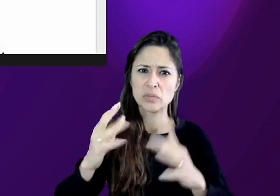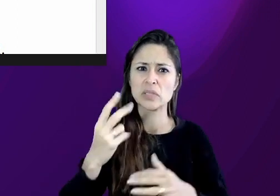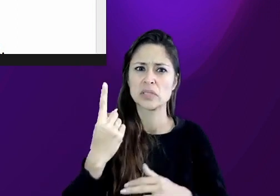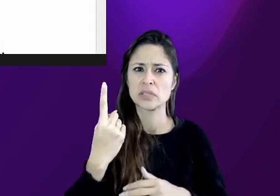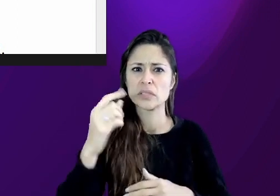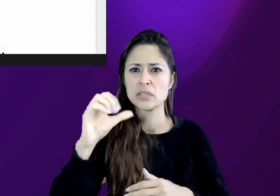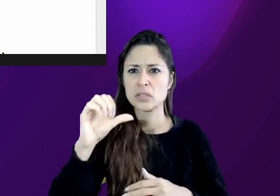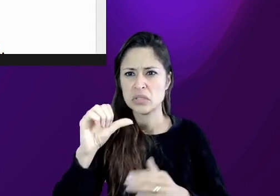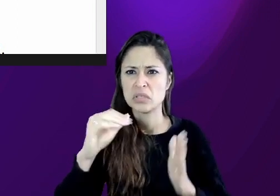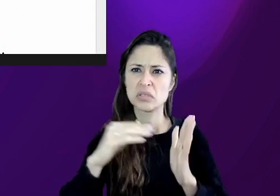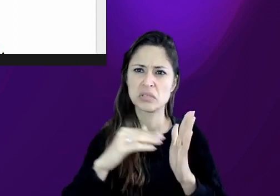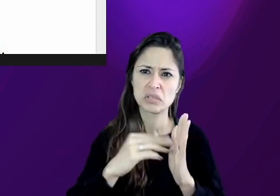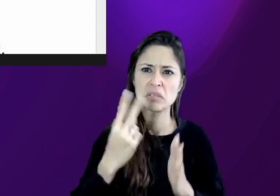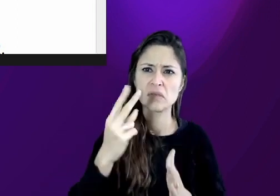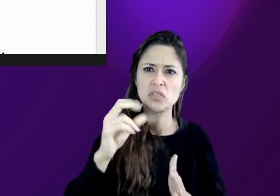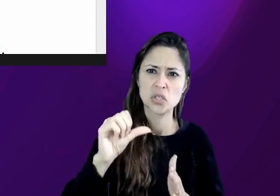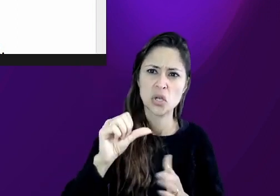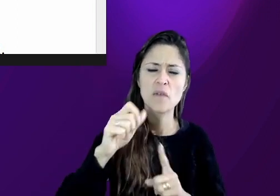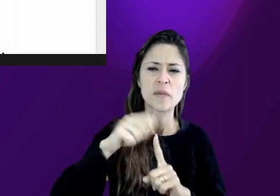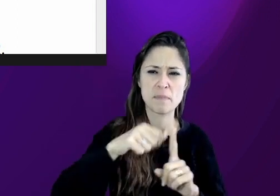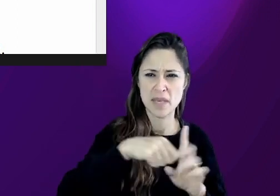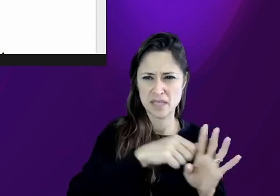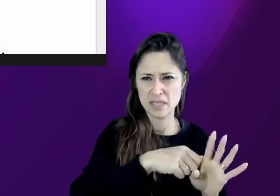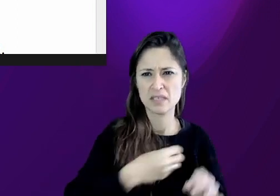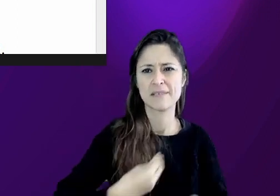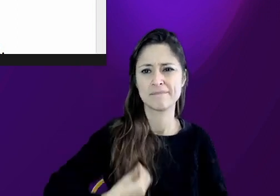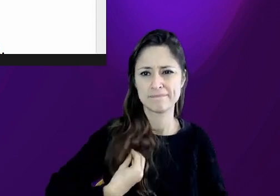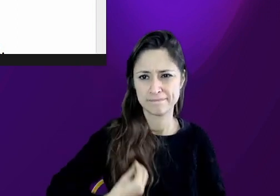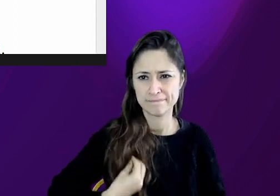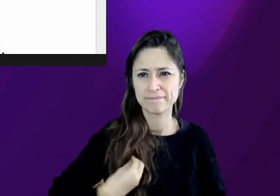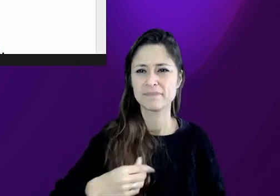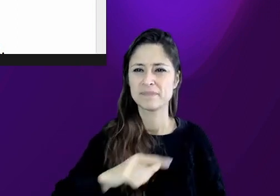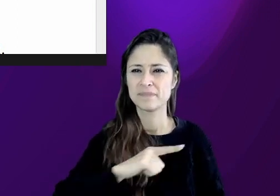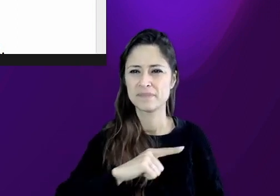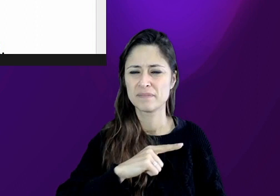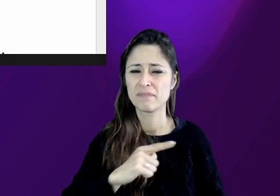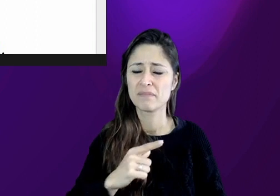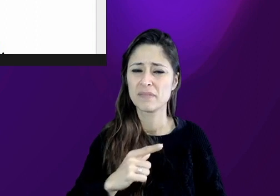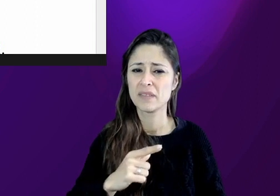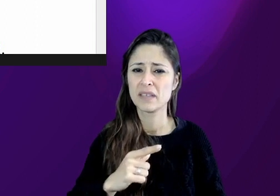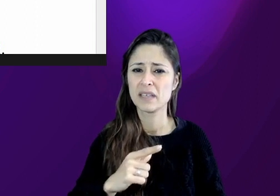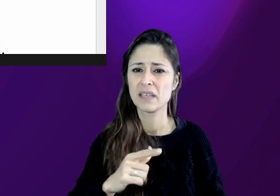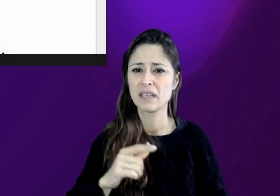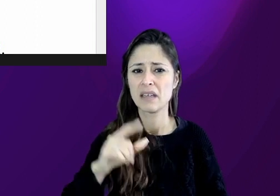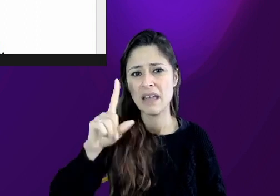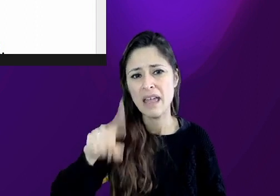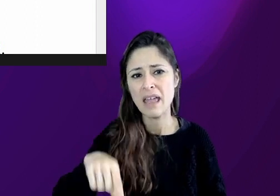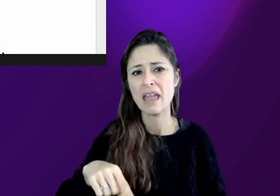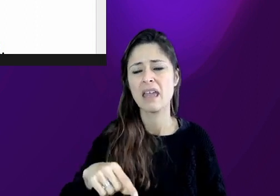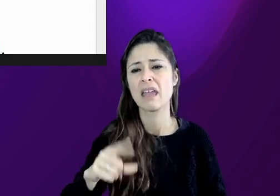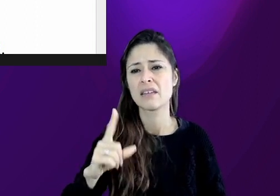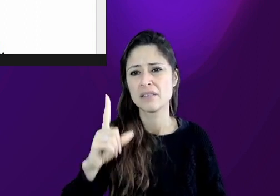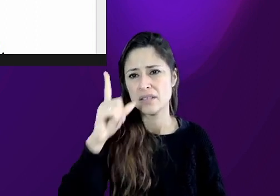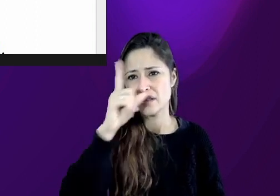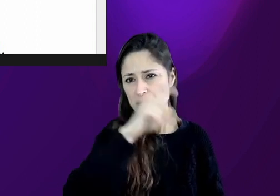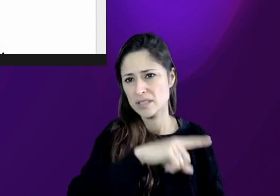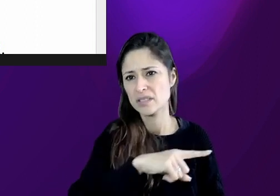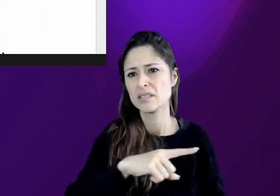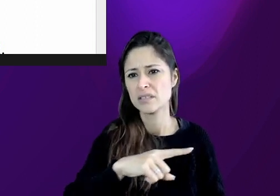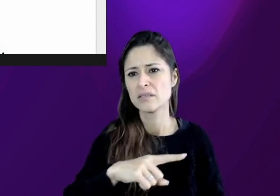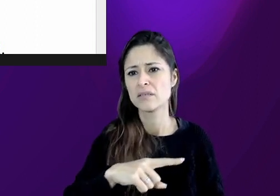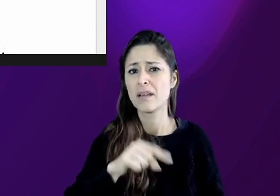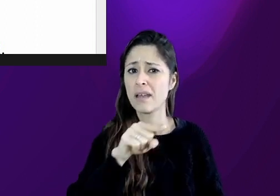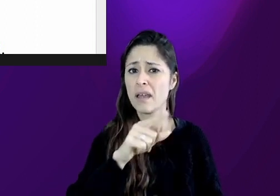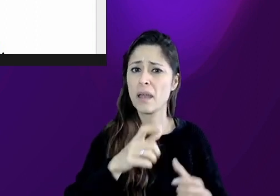fez neoadjuvância. Quando a gente separa os grupos, infelizmente, assim, esse foi um estudo que ele é mais positivo para